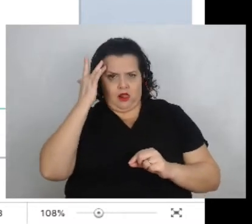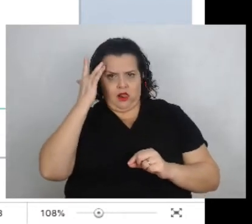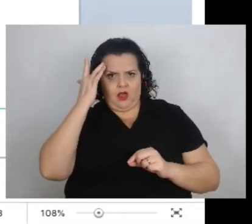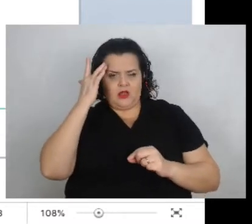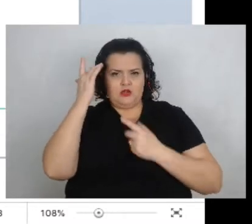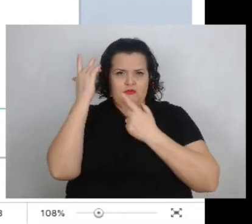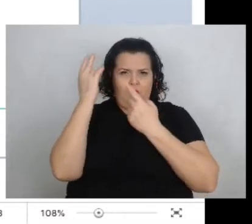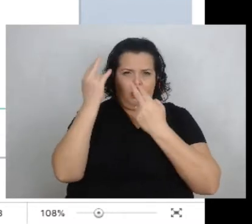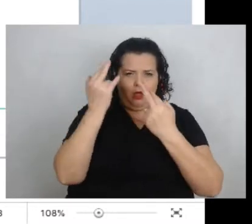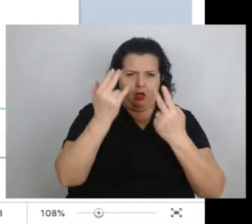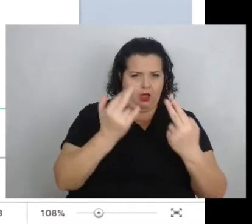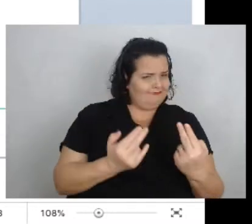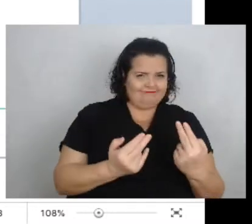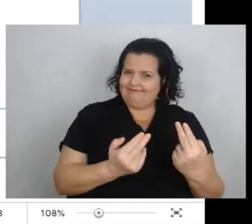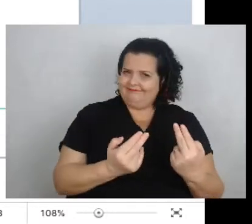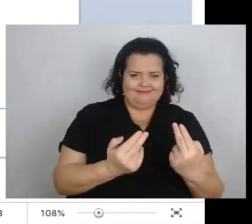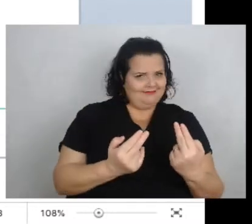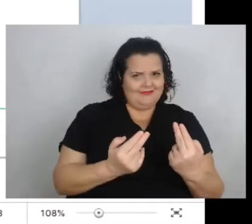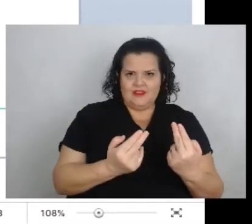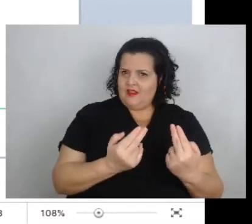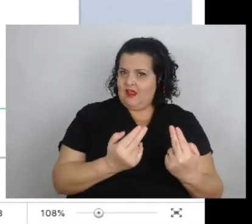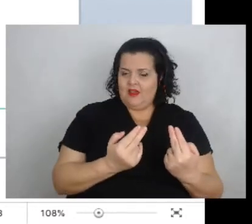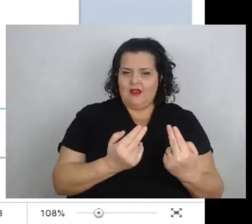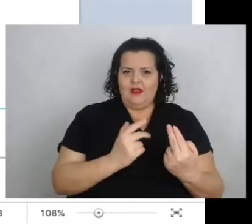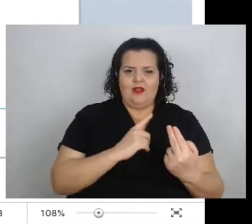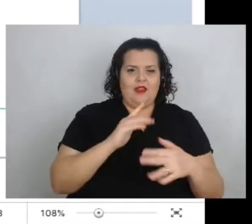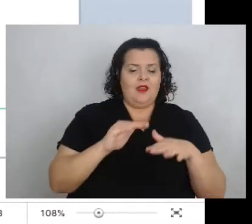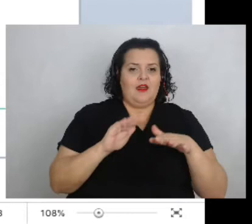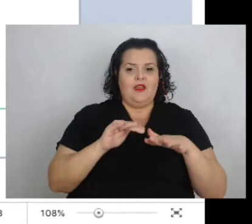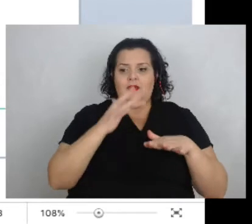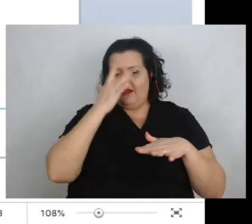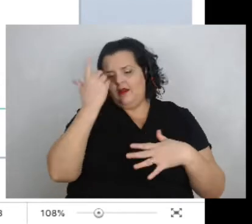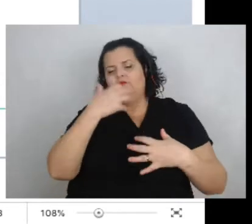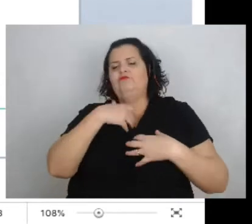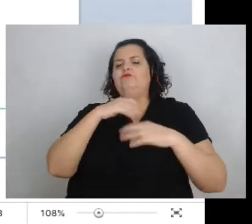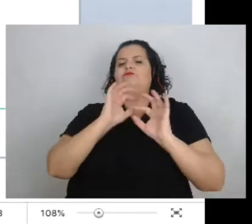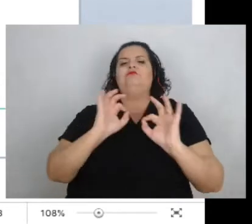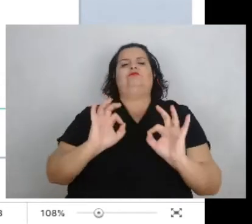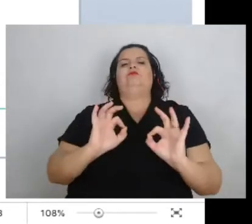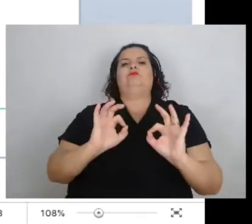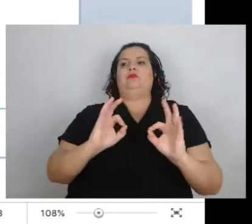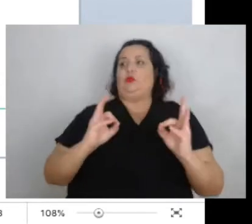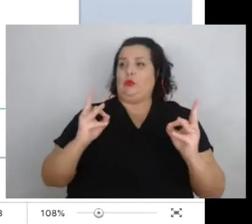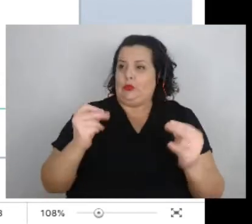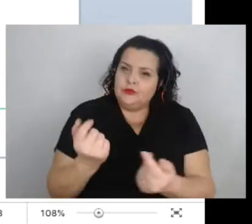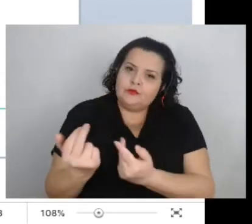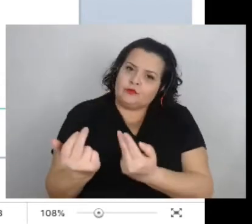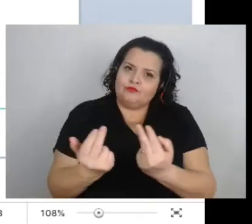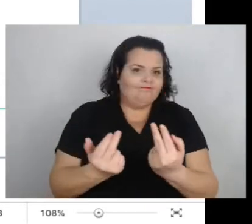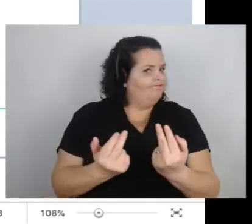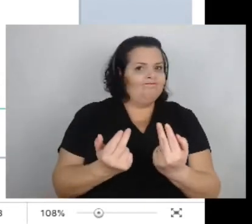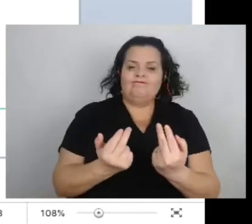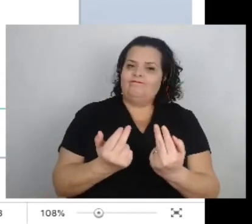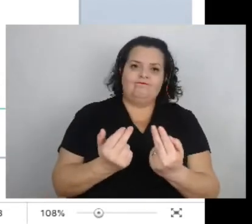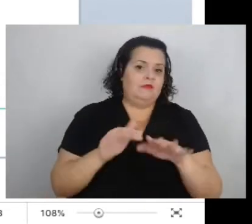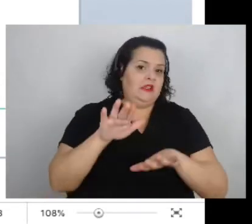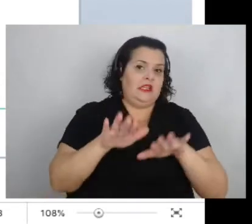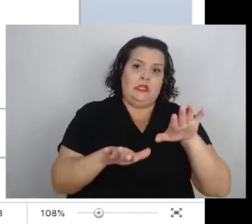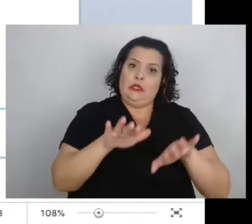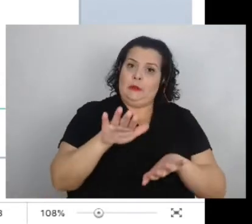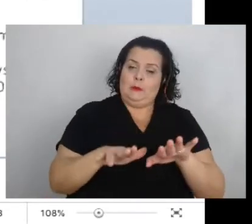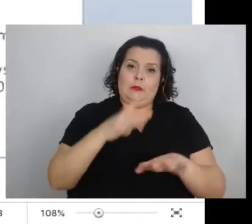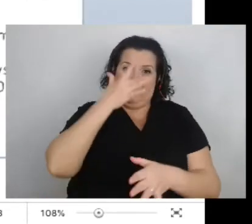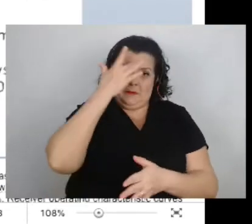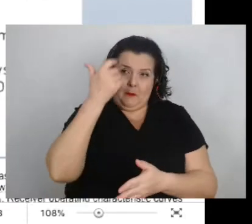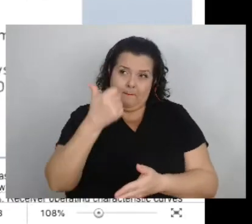para pacientes já muito pouco sintomáticos, é a verdade para pacientes hospitalizados, principalmente pacientes